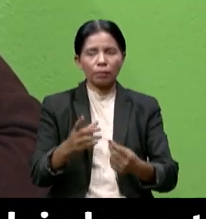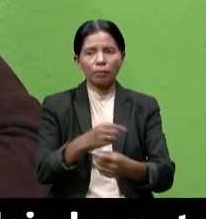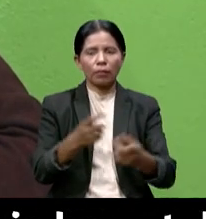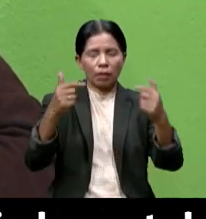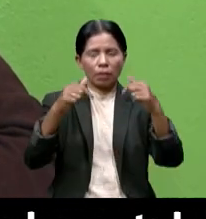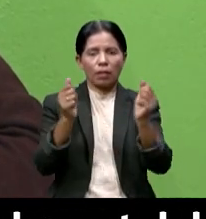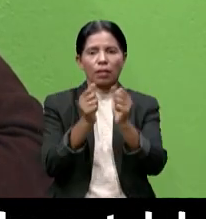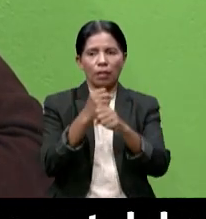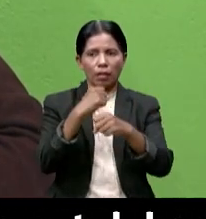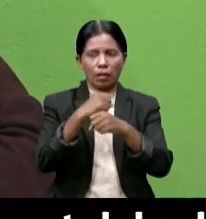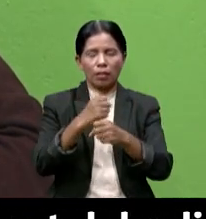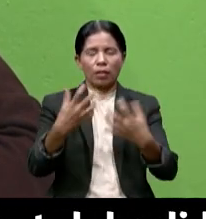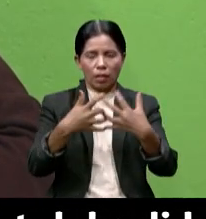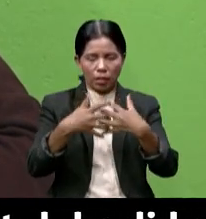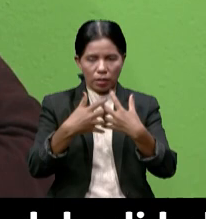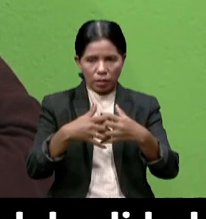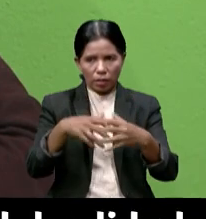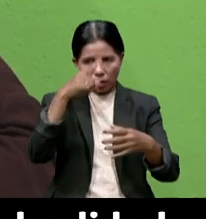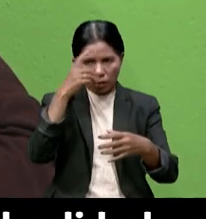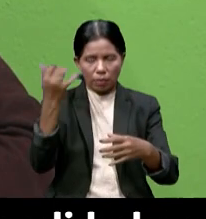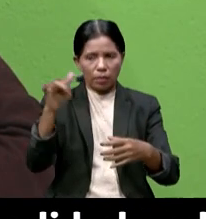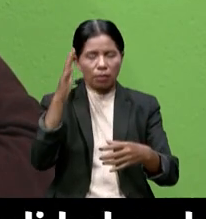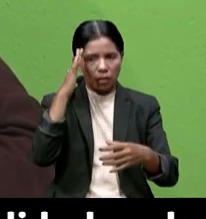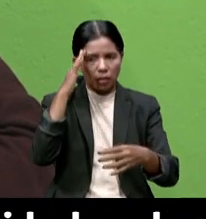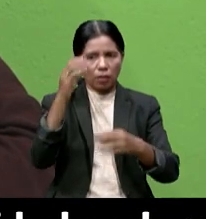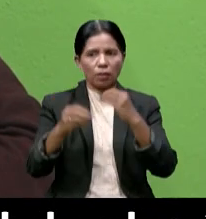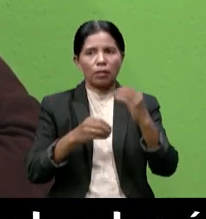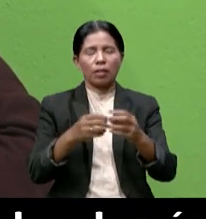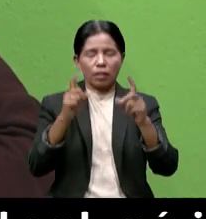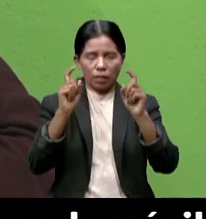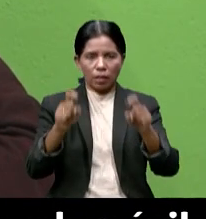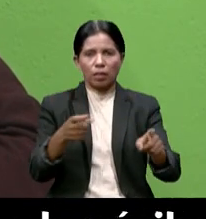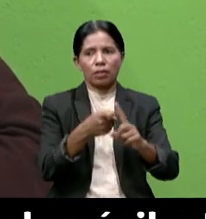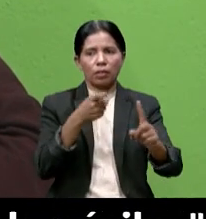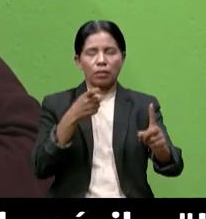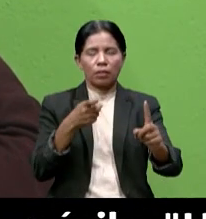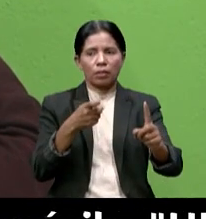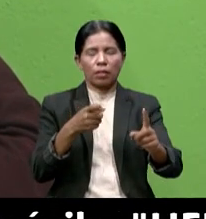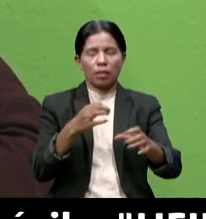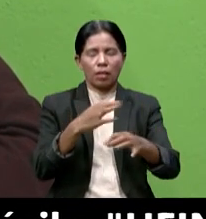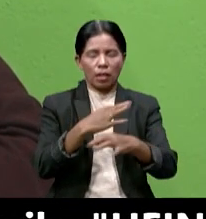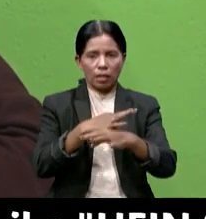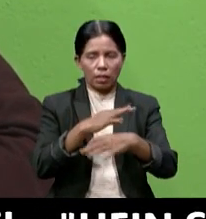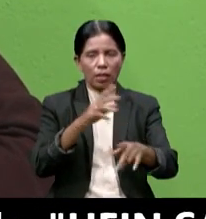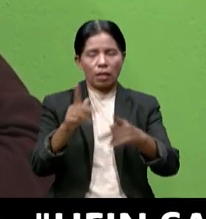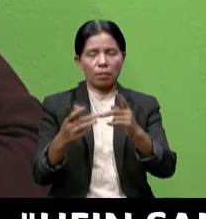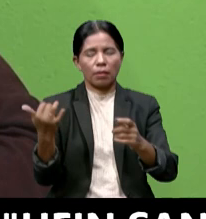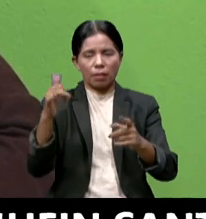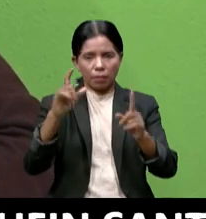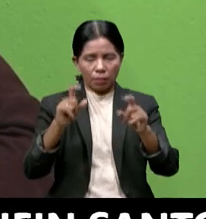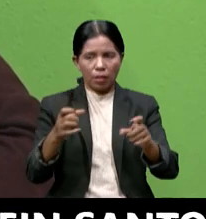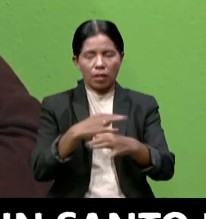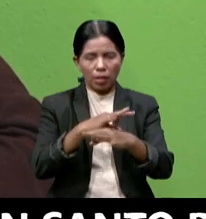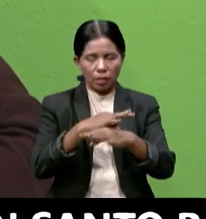maine ho di halo manutenção tama sira ma katene liu tama ne tem ki mai usi manufactur ni ema sira mak tenki mai